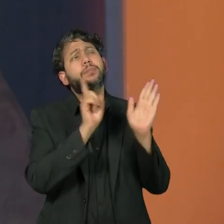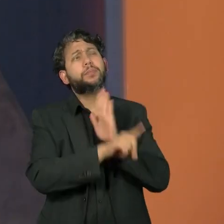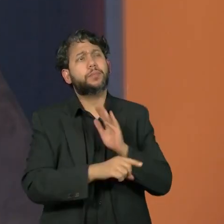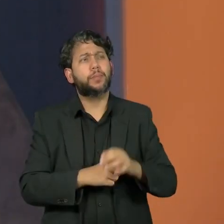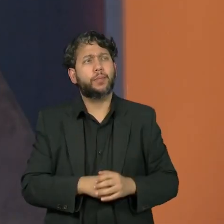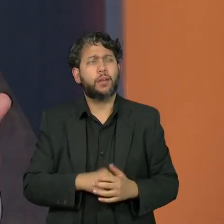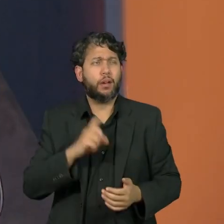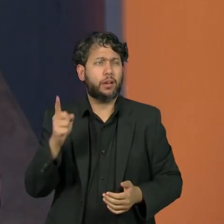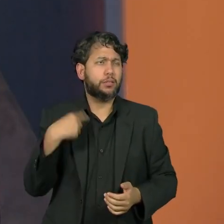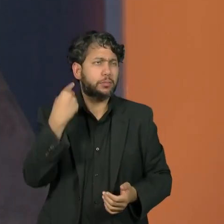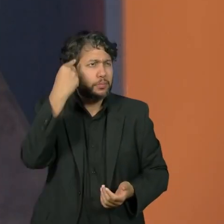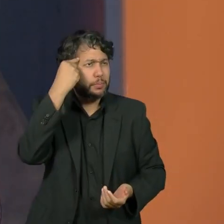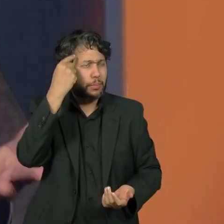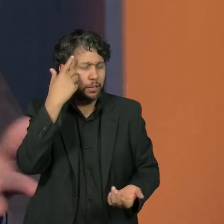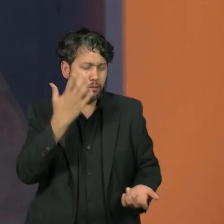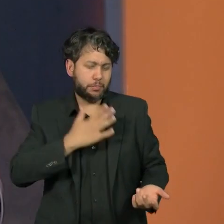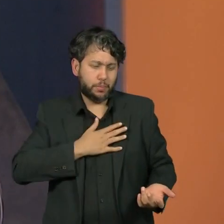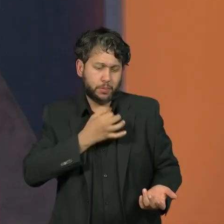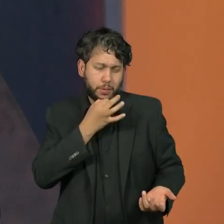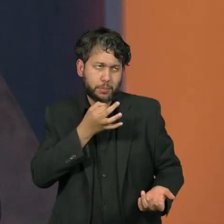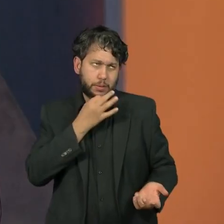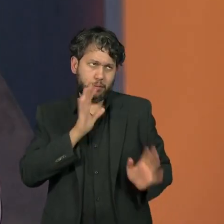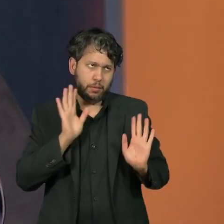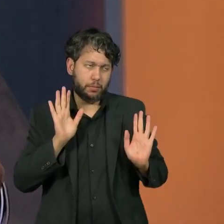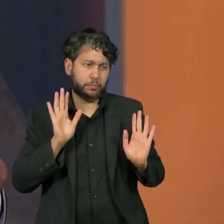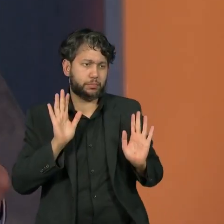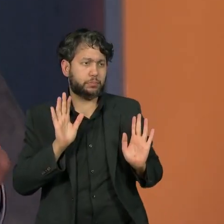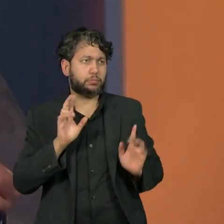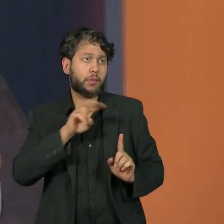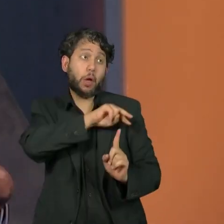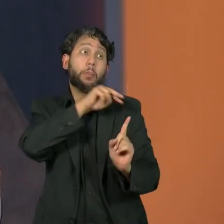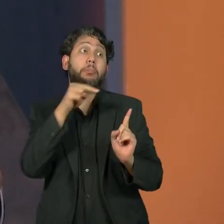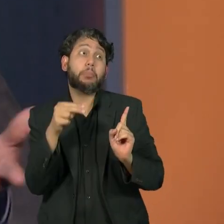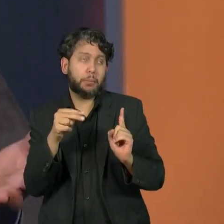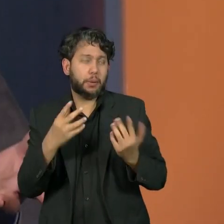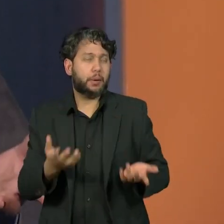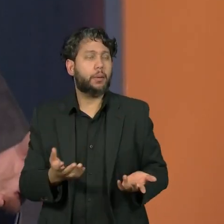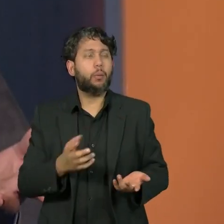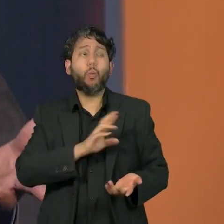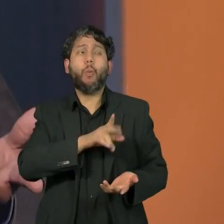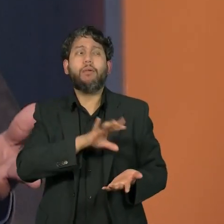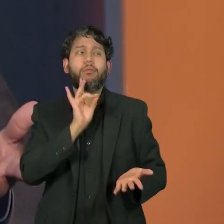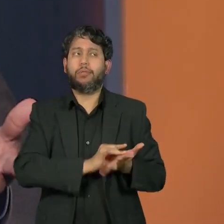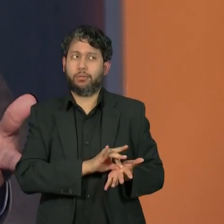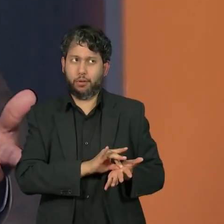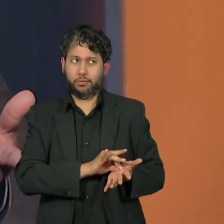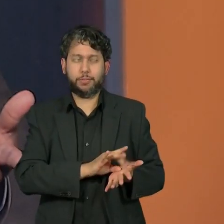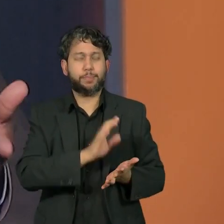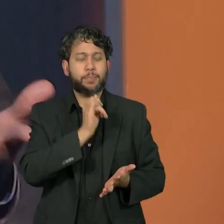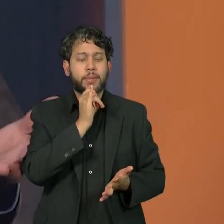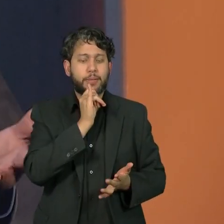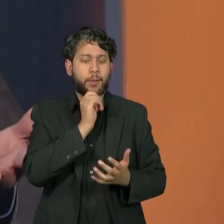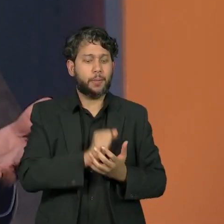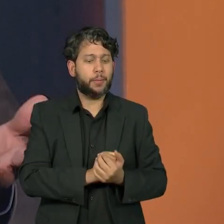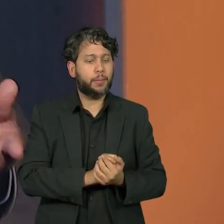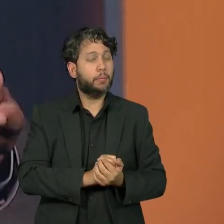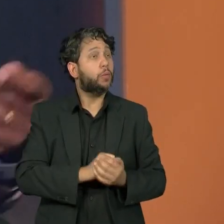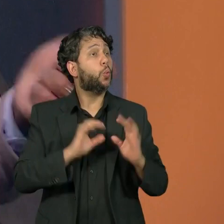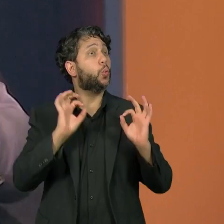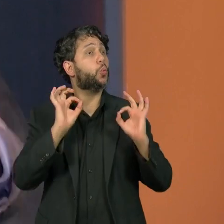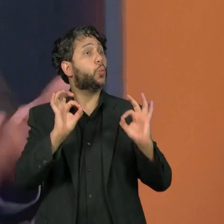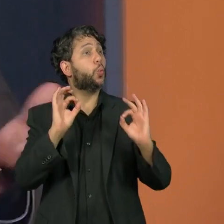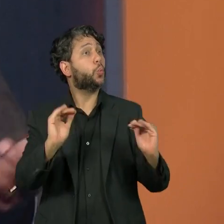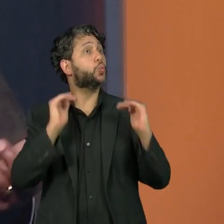tem essa ideia, a meu ver, não totalmente verdadeira, de que o luxo é